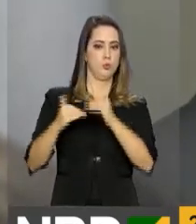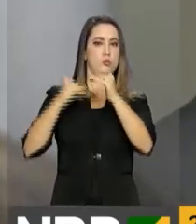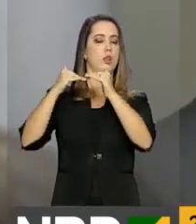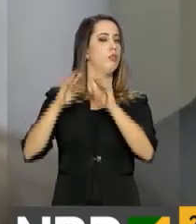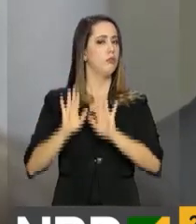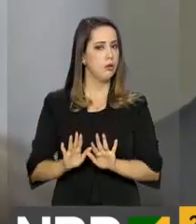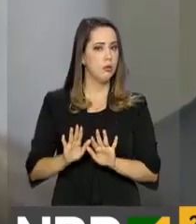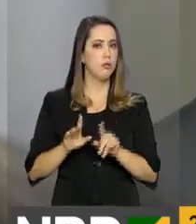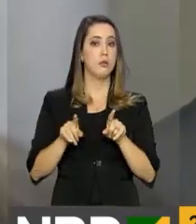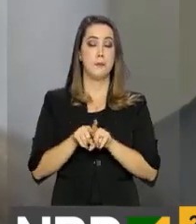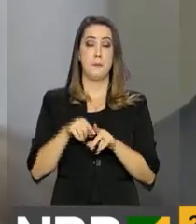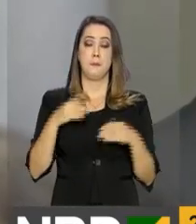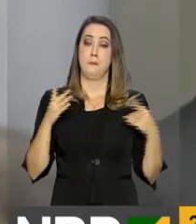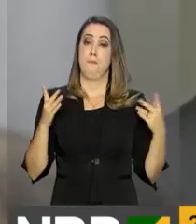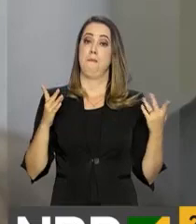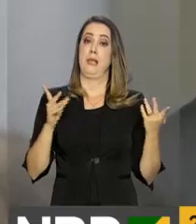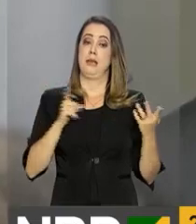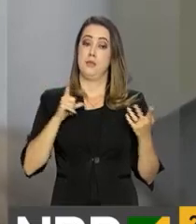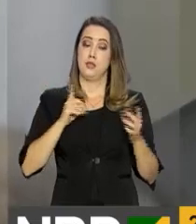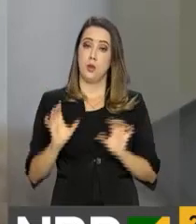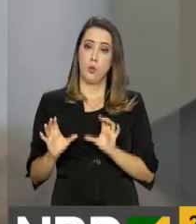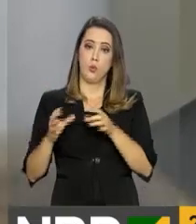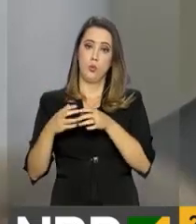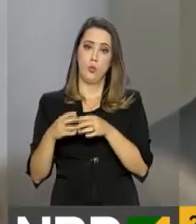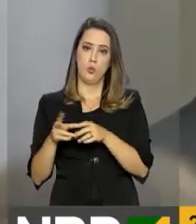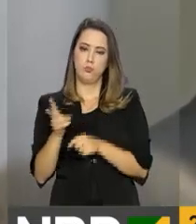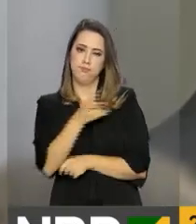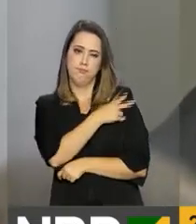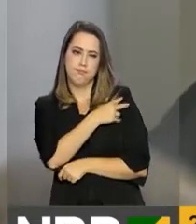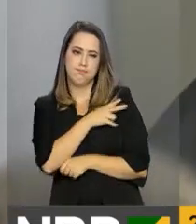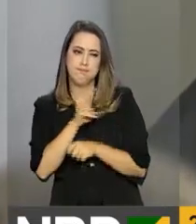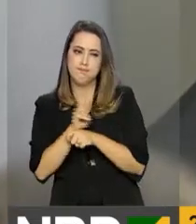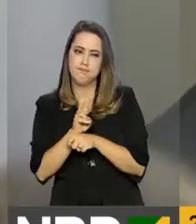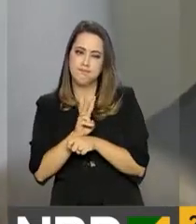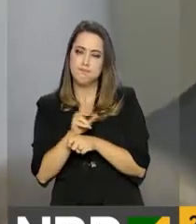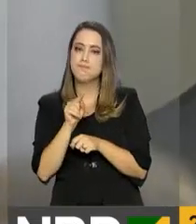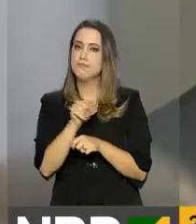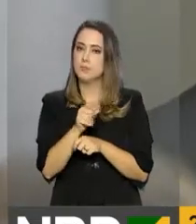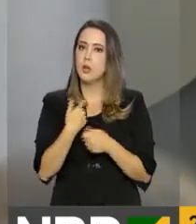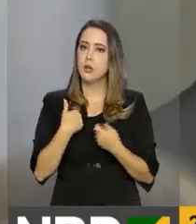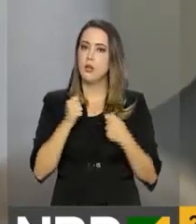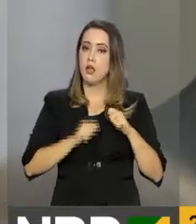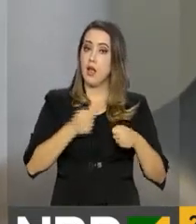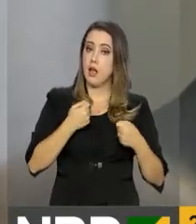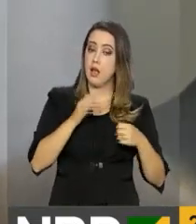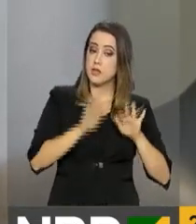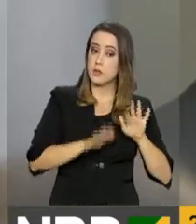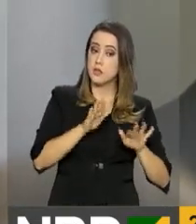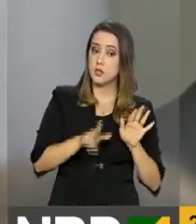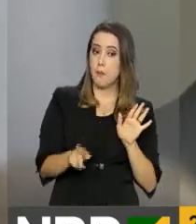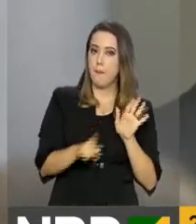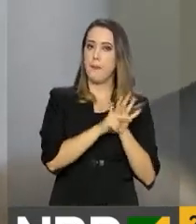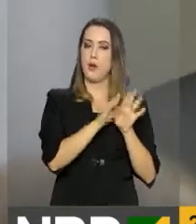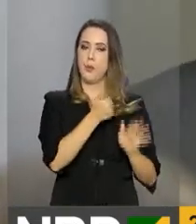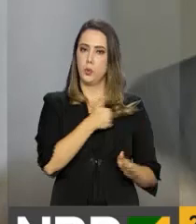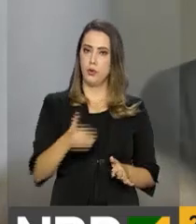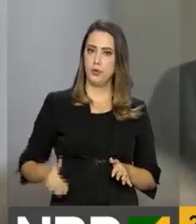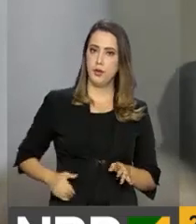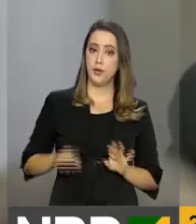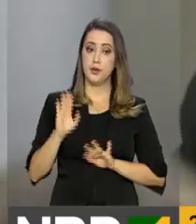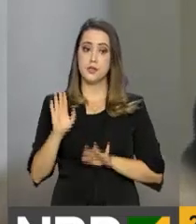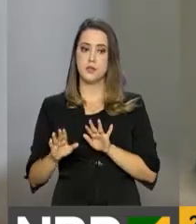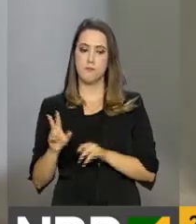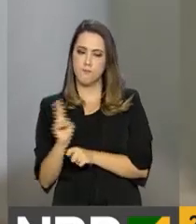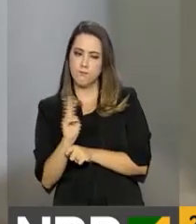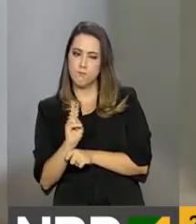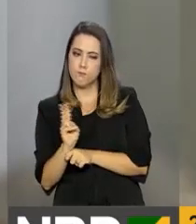há, quando ela fiscaliza, duas posições. Há atos que são atos do governo, propriamente ditos, e há atos